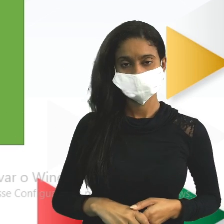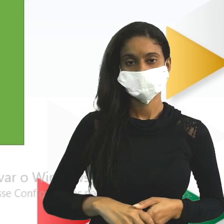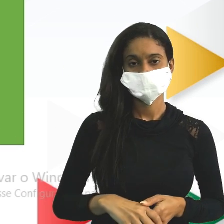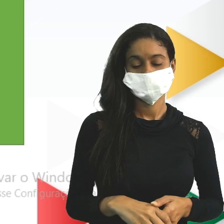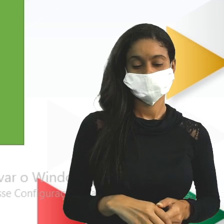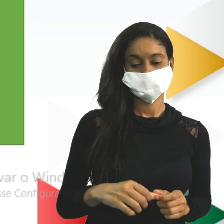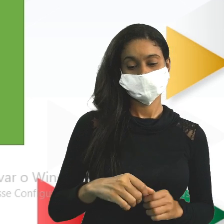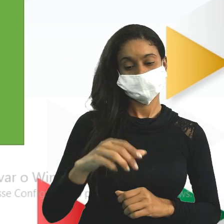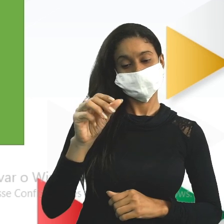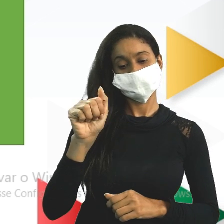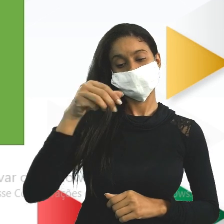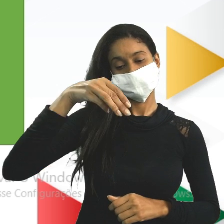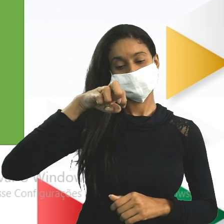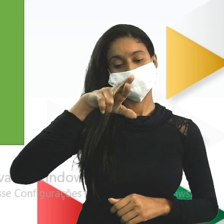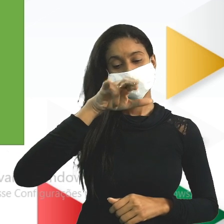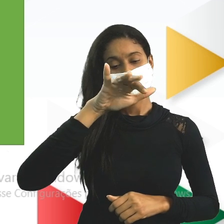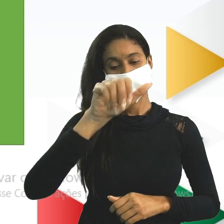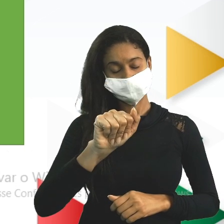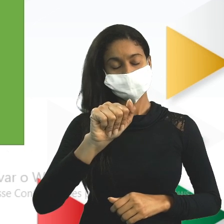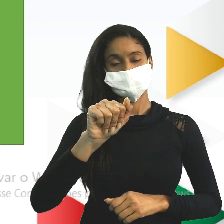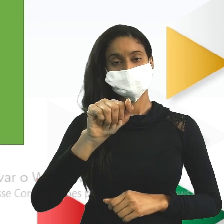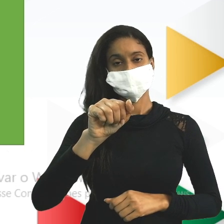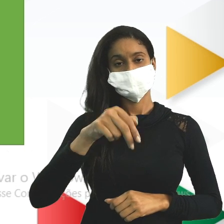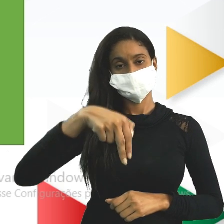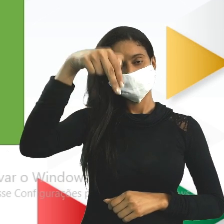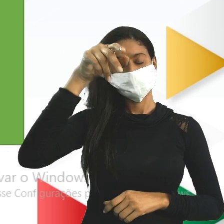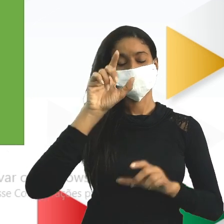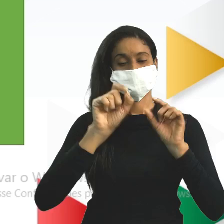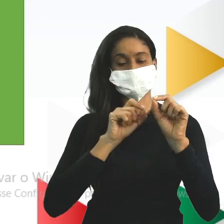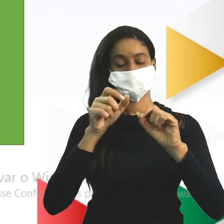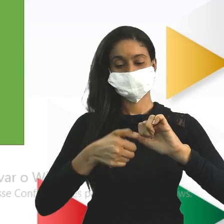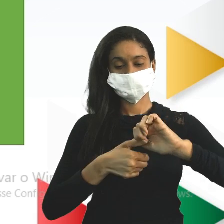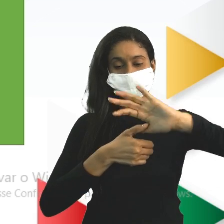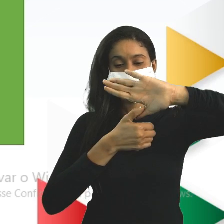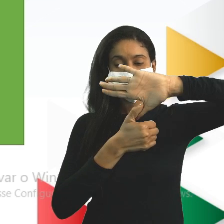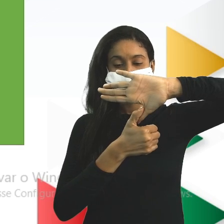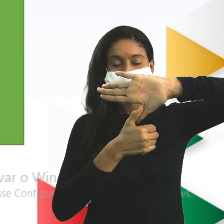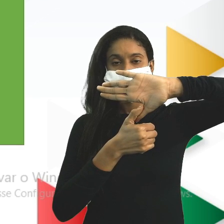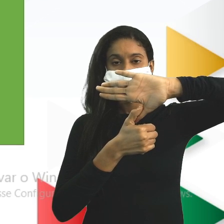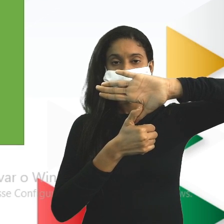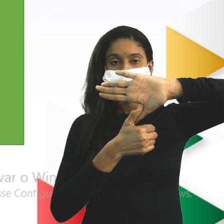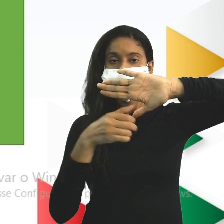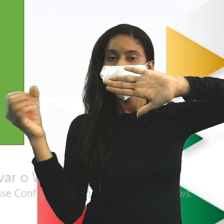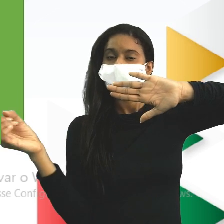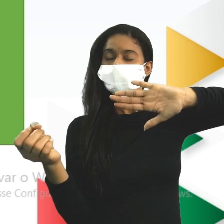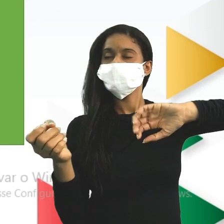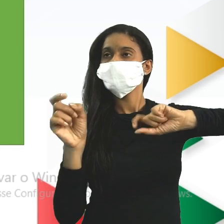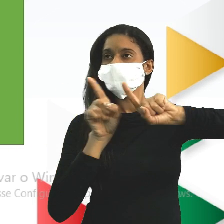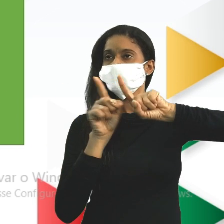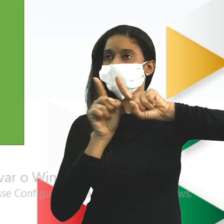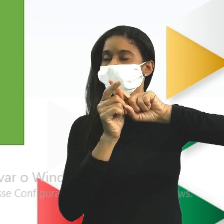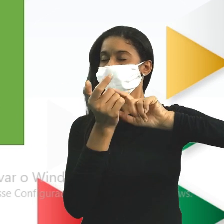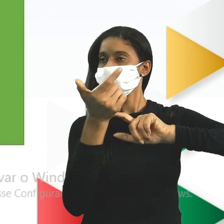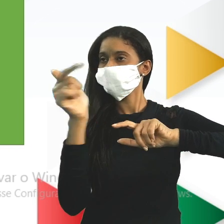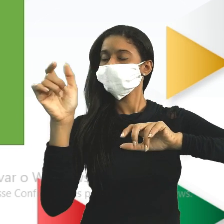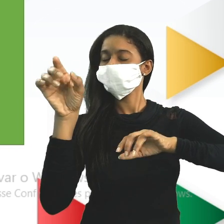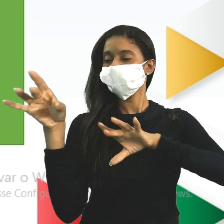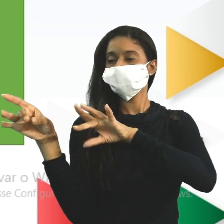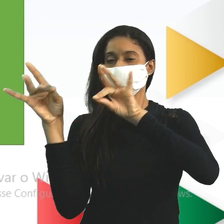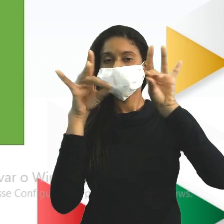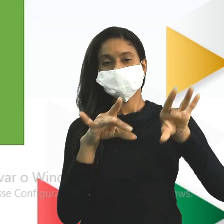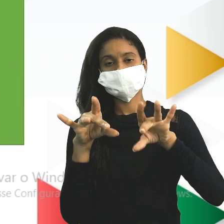Américas, que é chamada de Novo Mundo, tá para cá. O Velho Mundo, que é a Europa, a Oceania lá em cima, tá vendo,